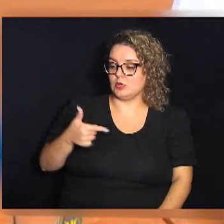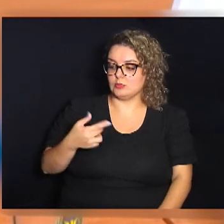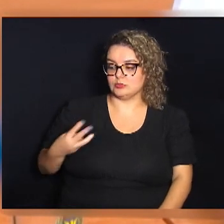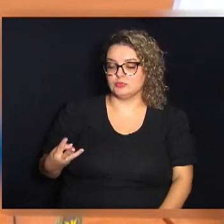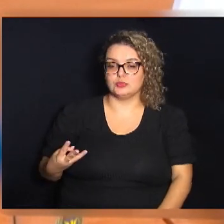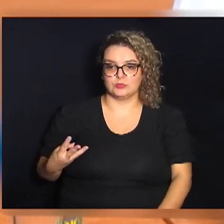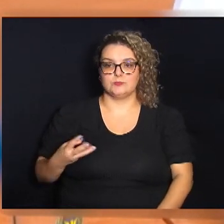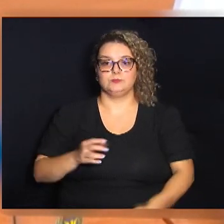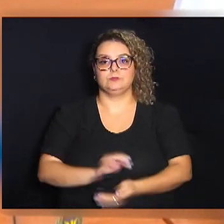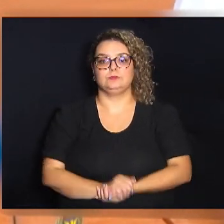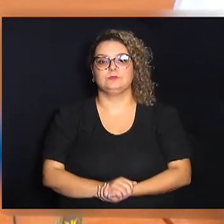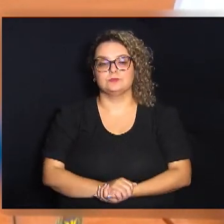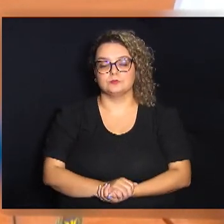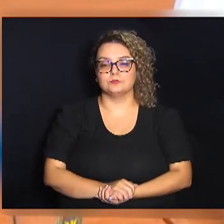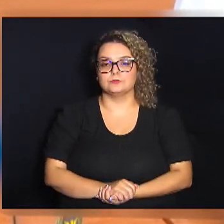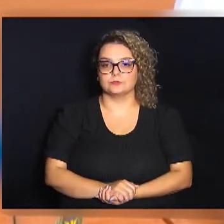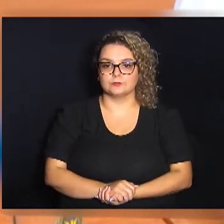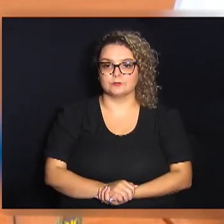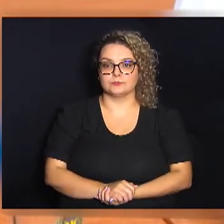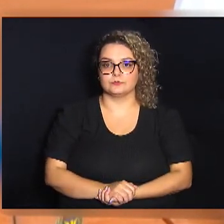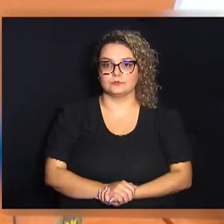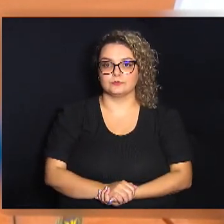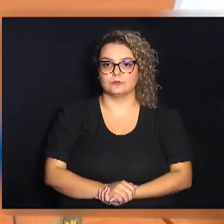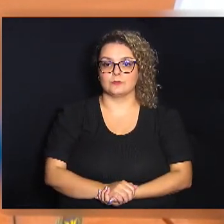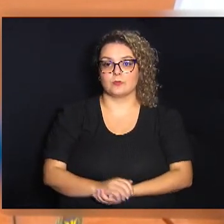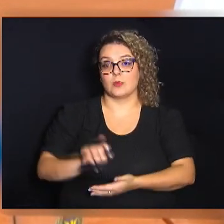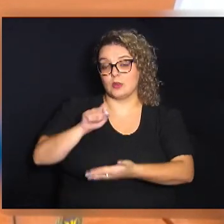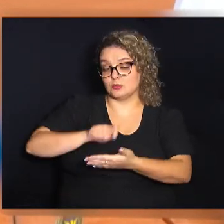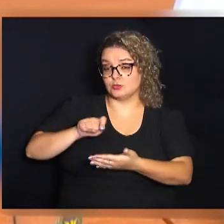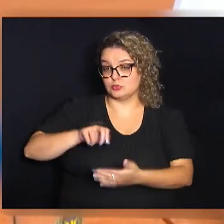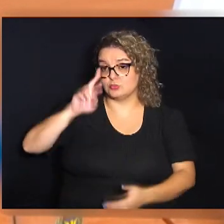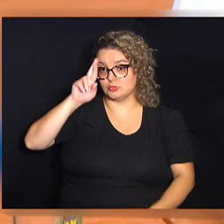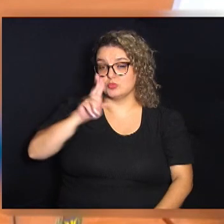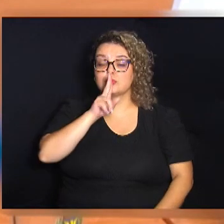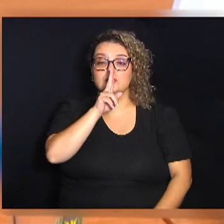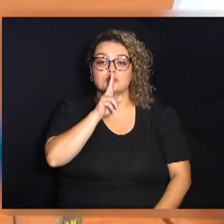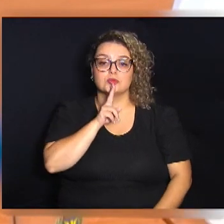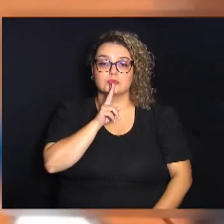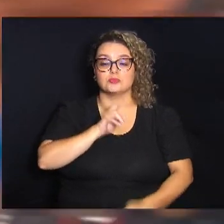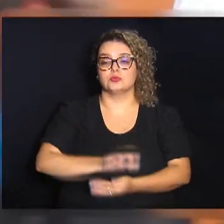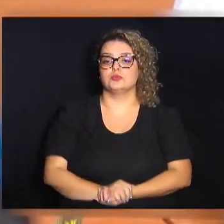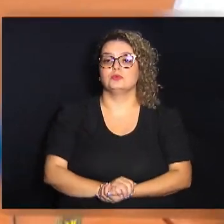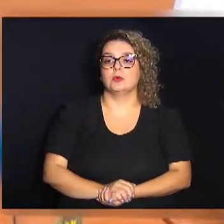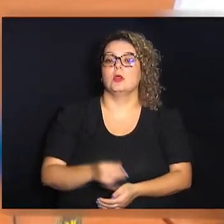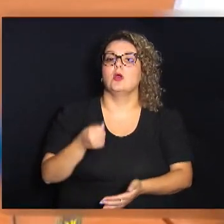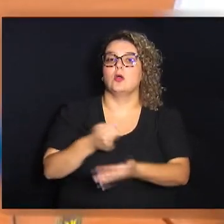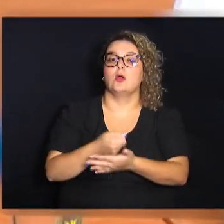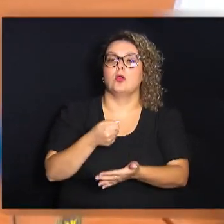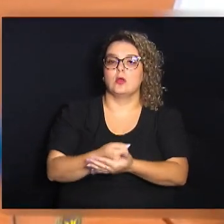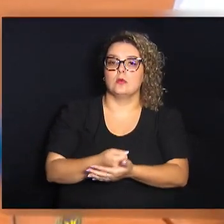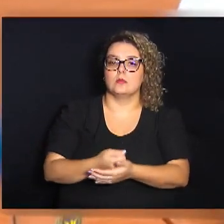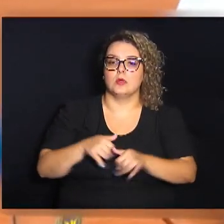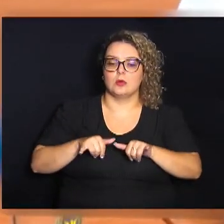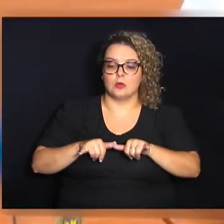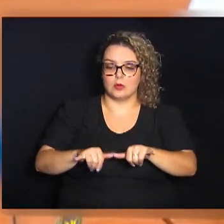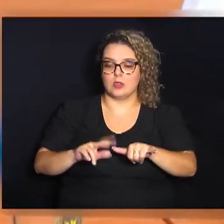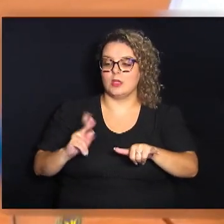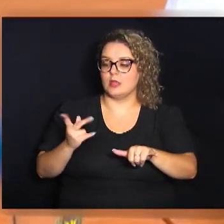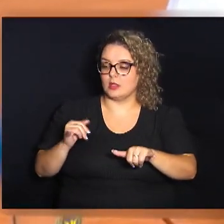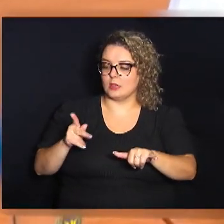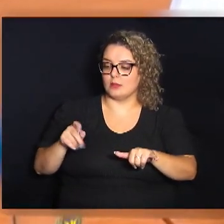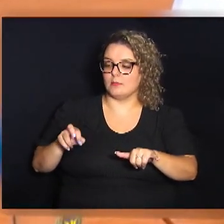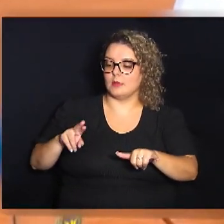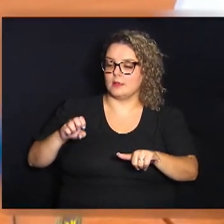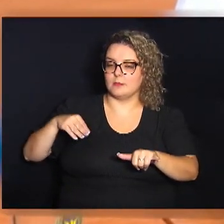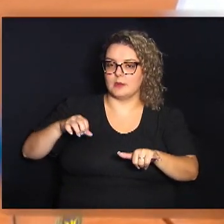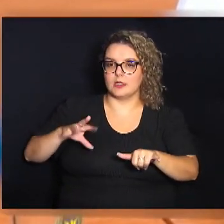processo 238314, de autoria do senhor Nelson Osseri, que obriga hipermercados, supermercados e